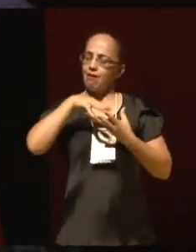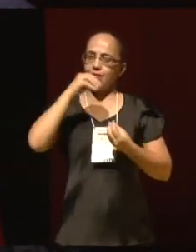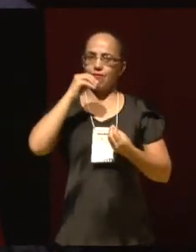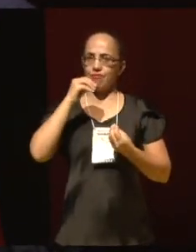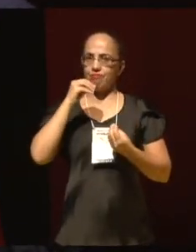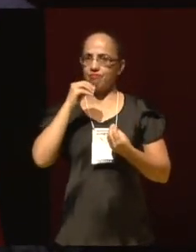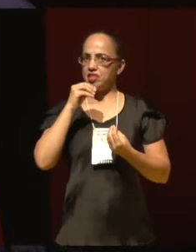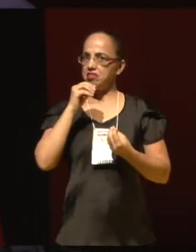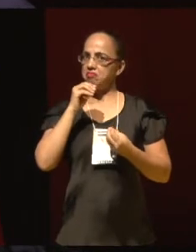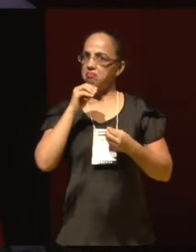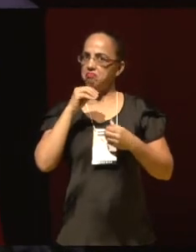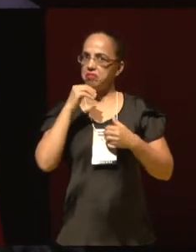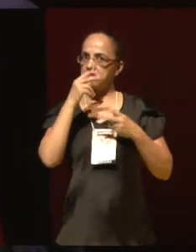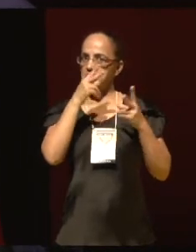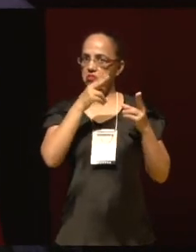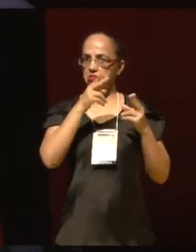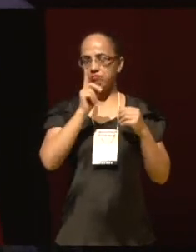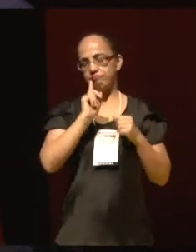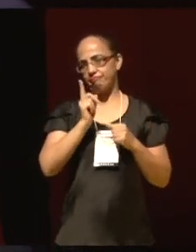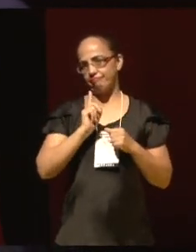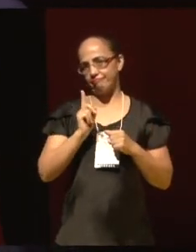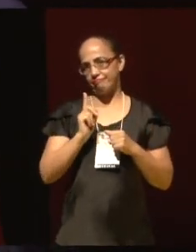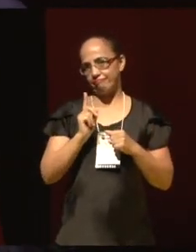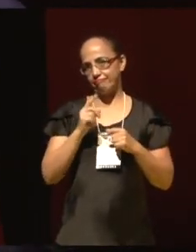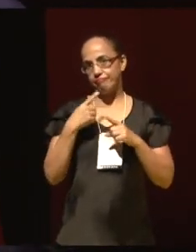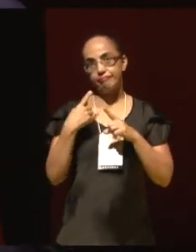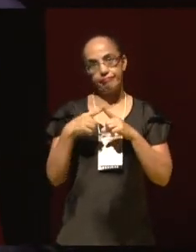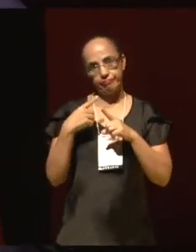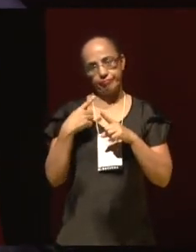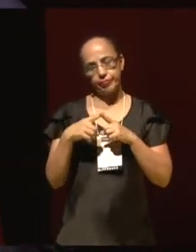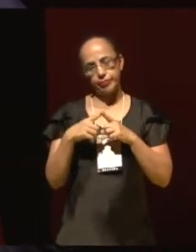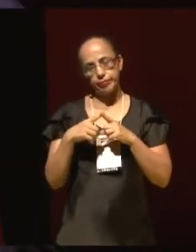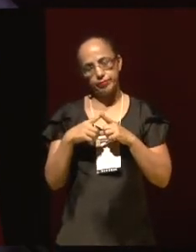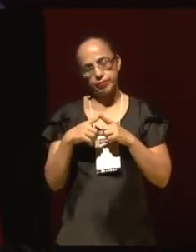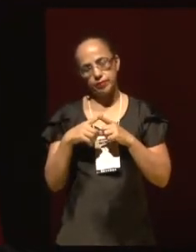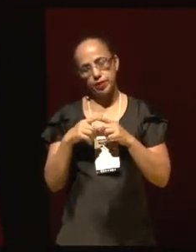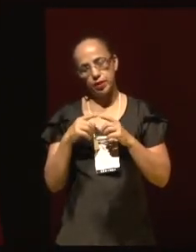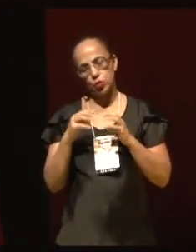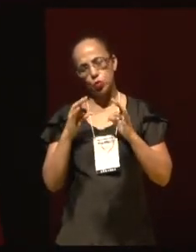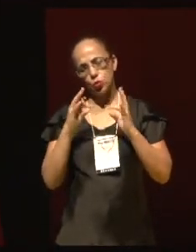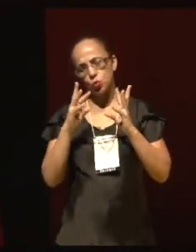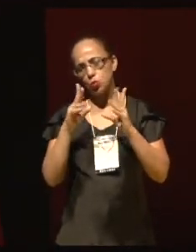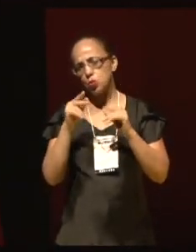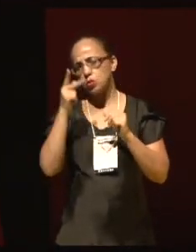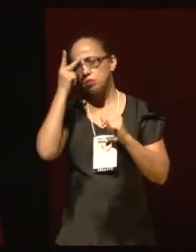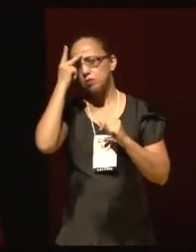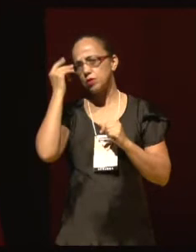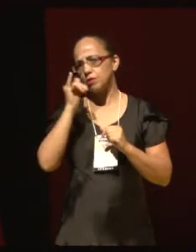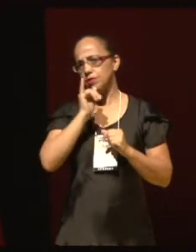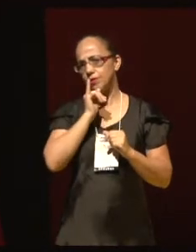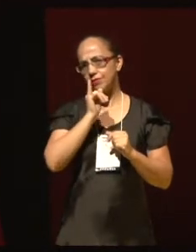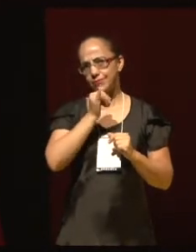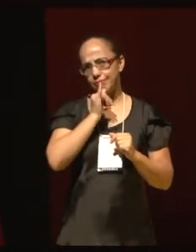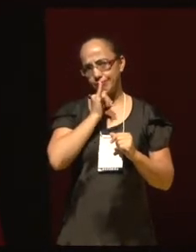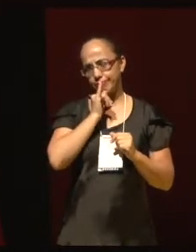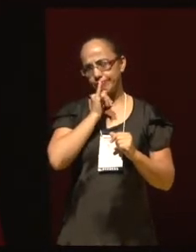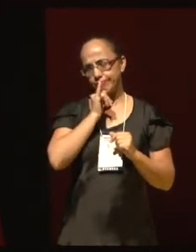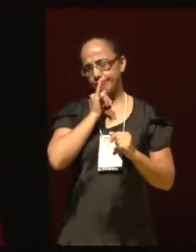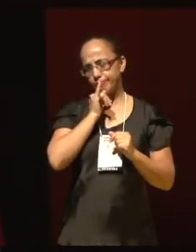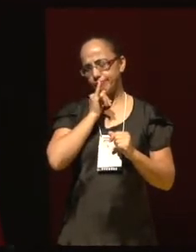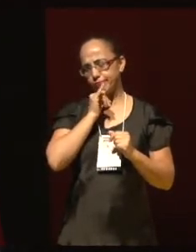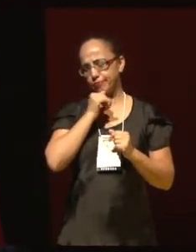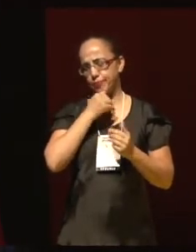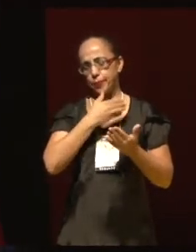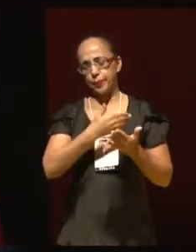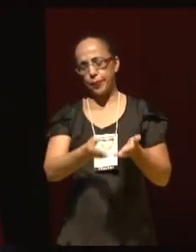Por que acontece isso? Todas as pessoas, por exemplo, que brigam facilmente, que perdem a